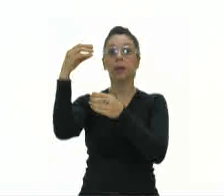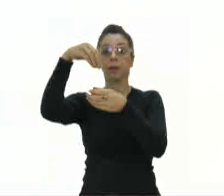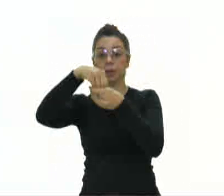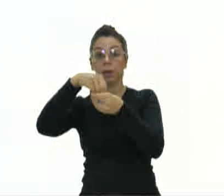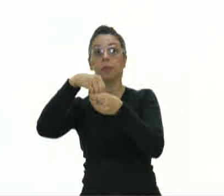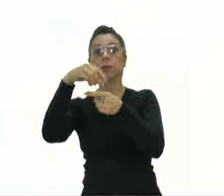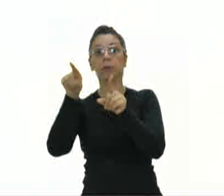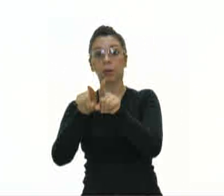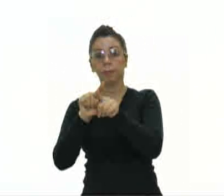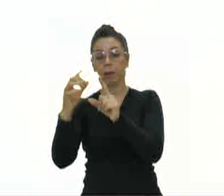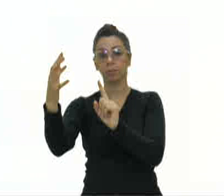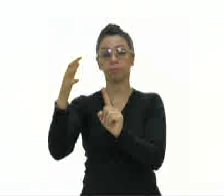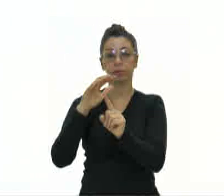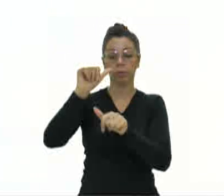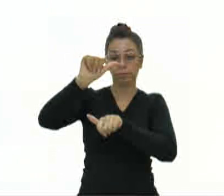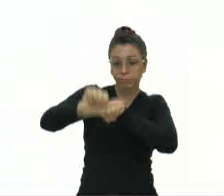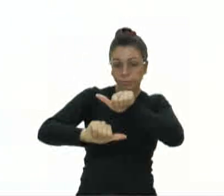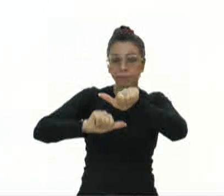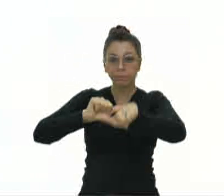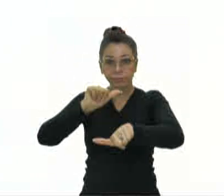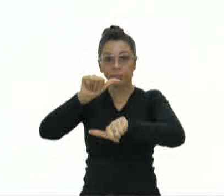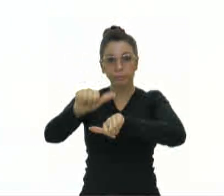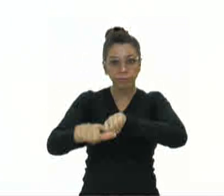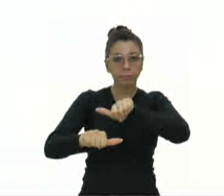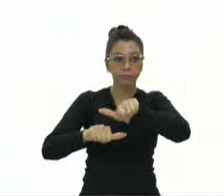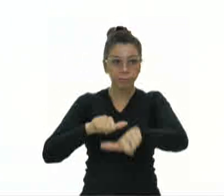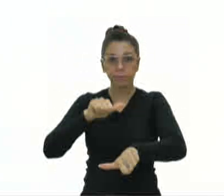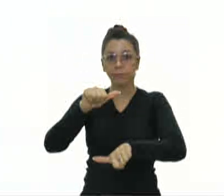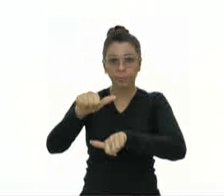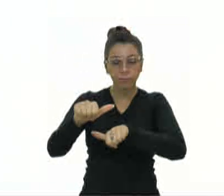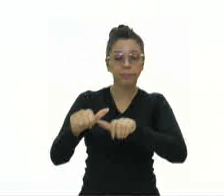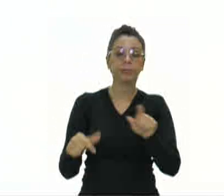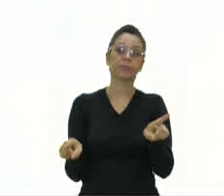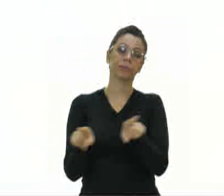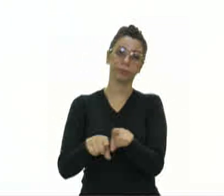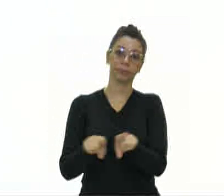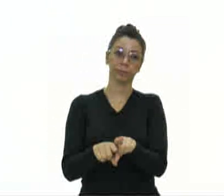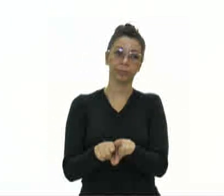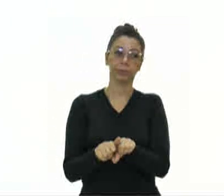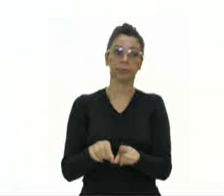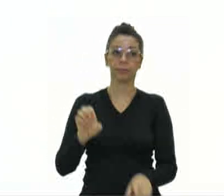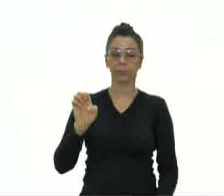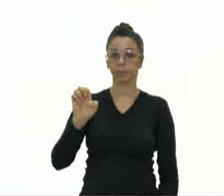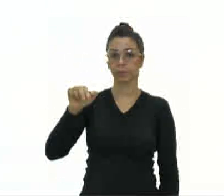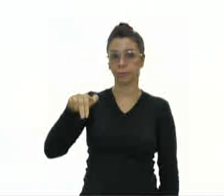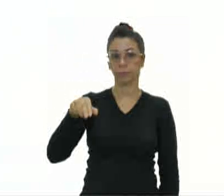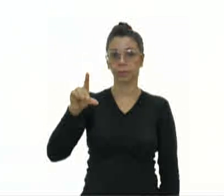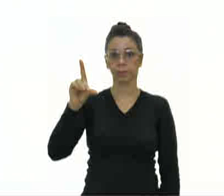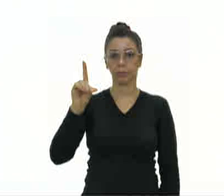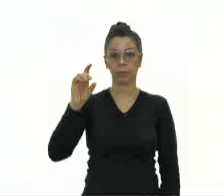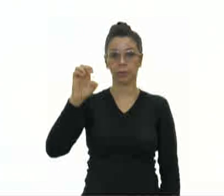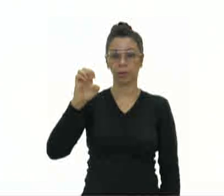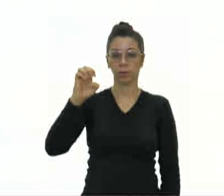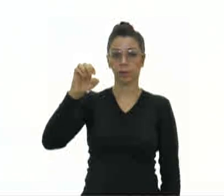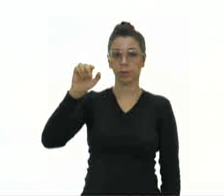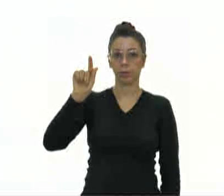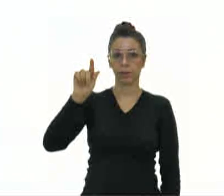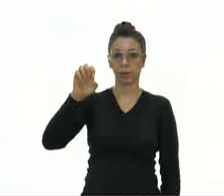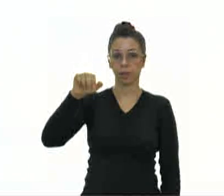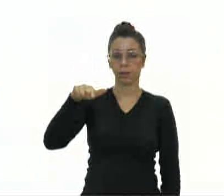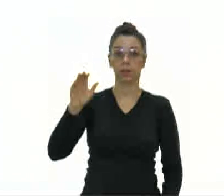do tempo vão modificando, exatamente. Elas são também chamadas endógenas, dentro, e